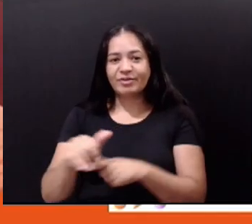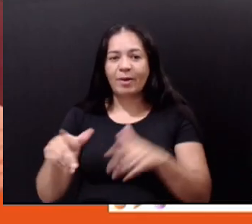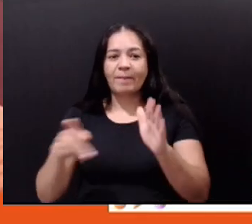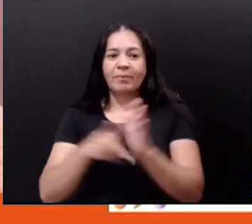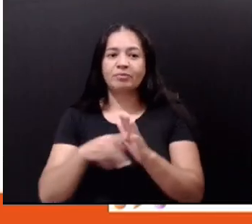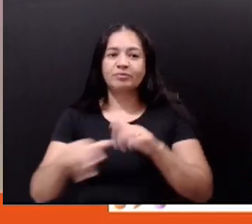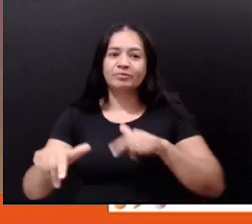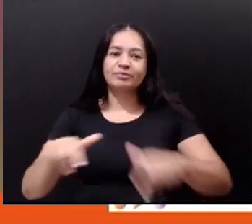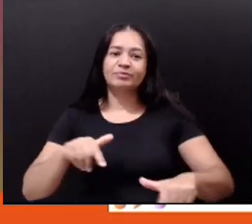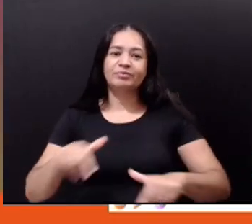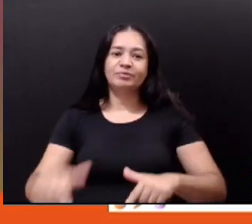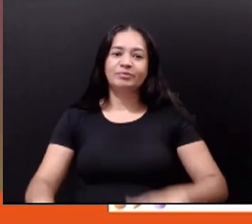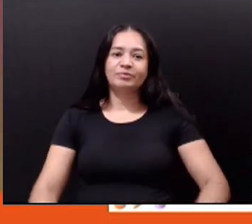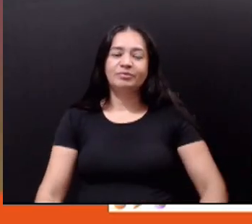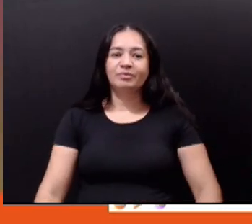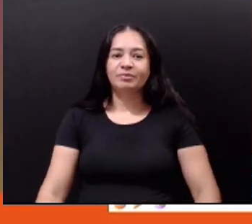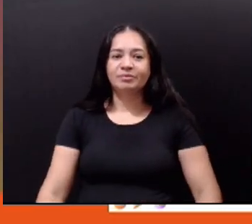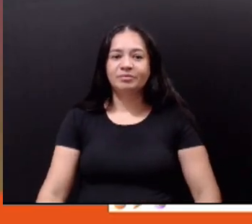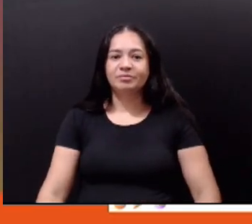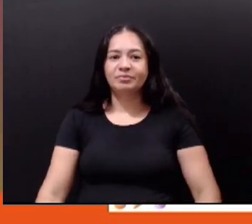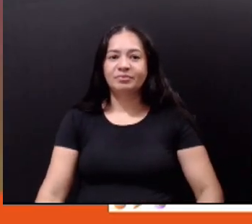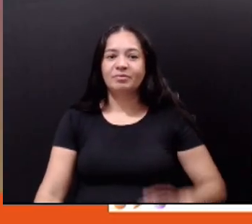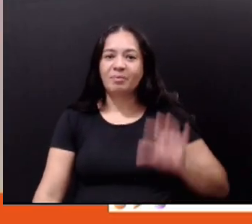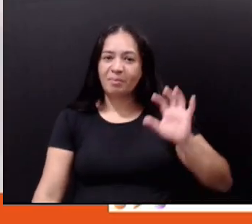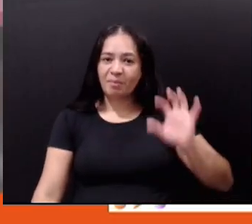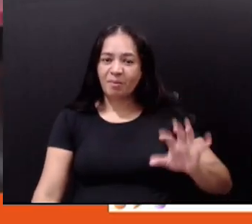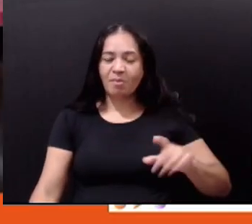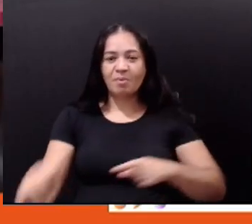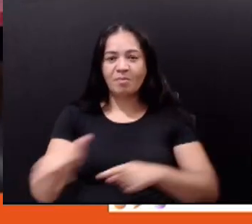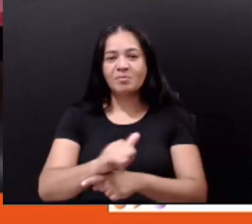Essa ferramenta de trabalho